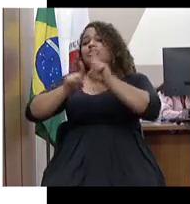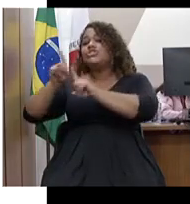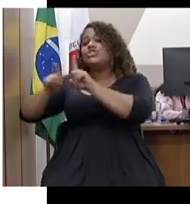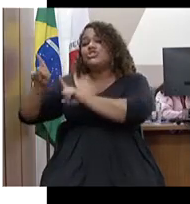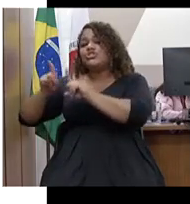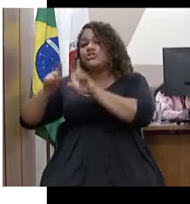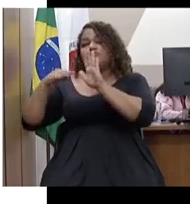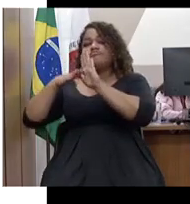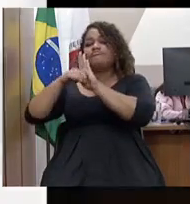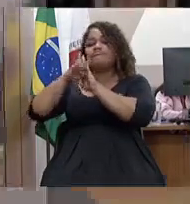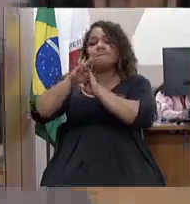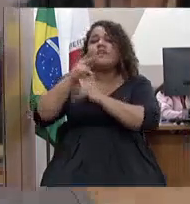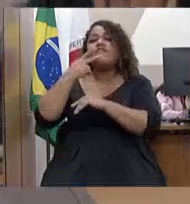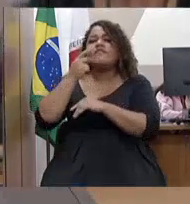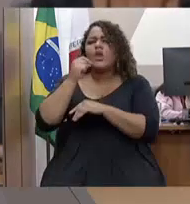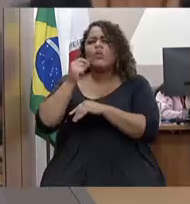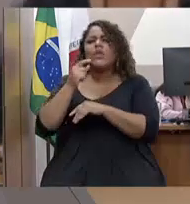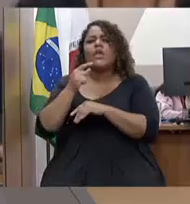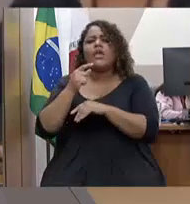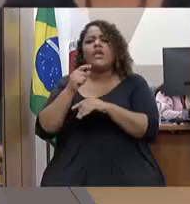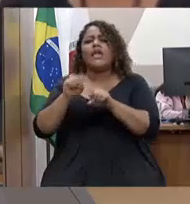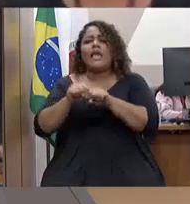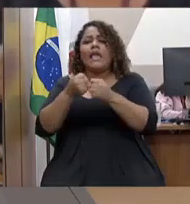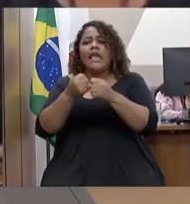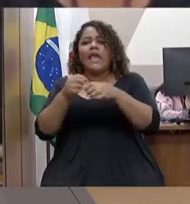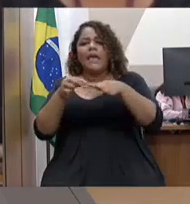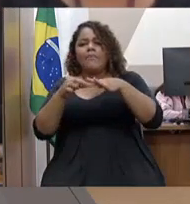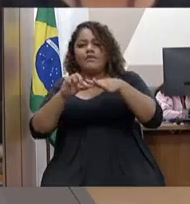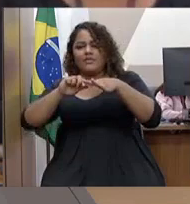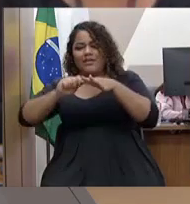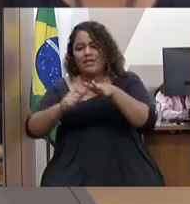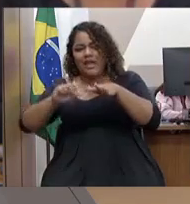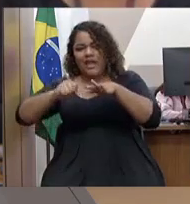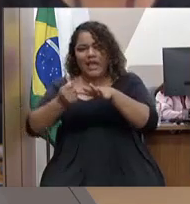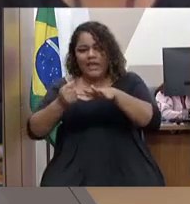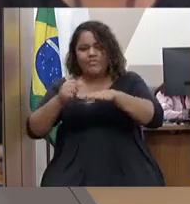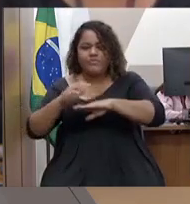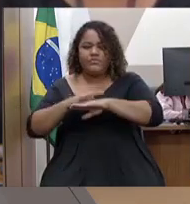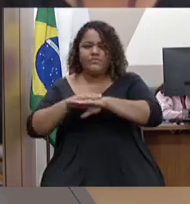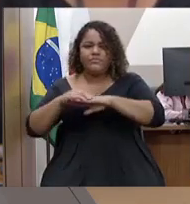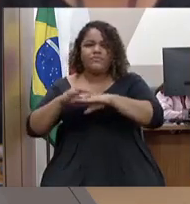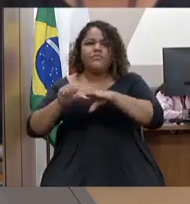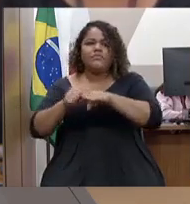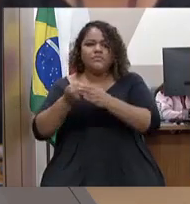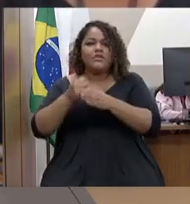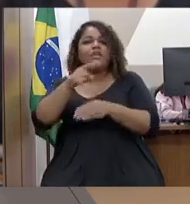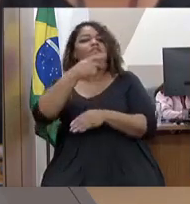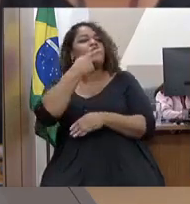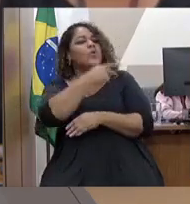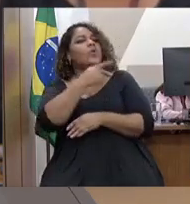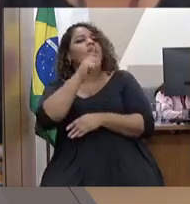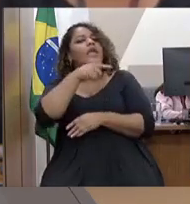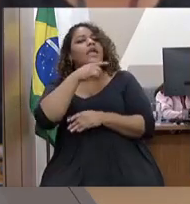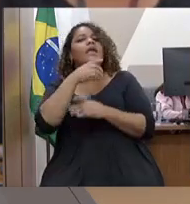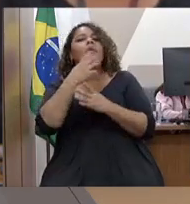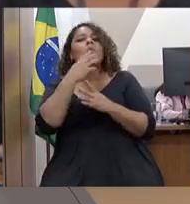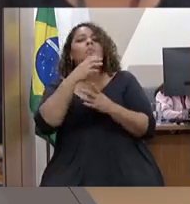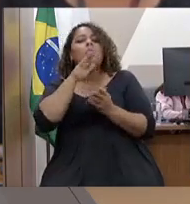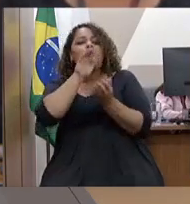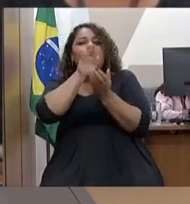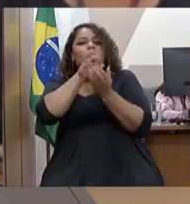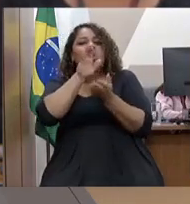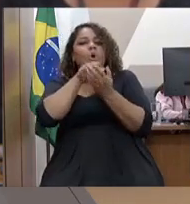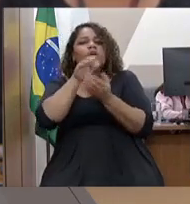fala em fratura de mão fratura de dedo né boca de boca de porco eu aprendi essa aqui agora tá bom